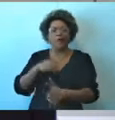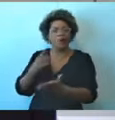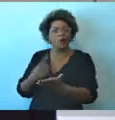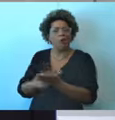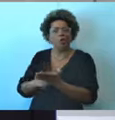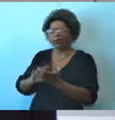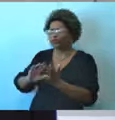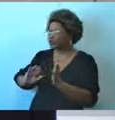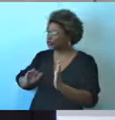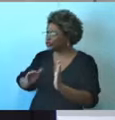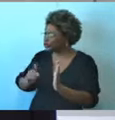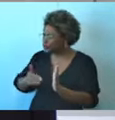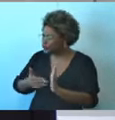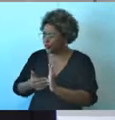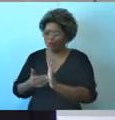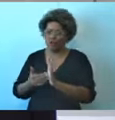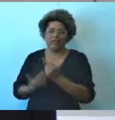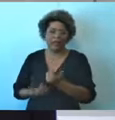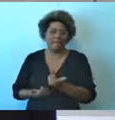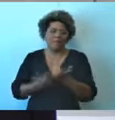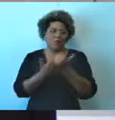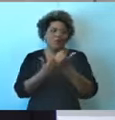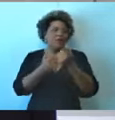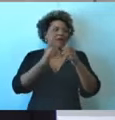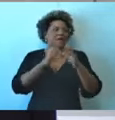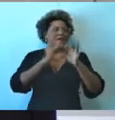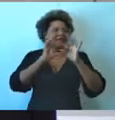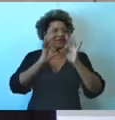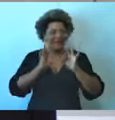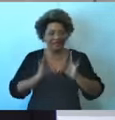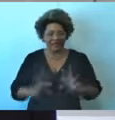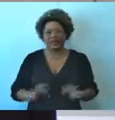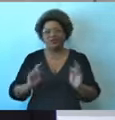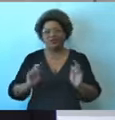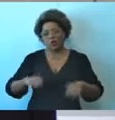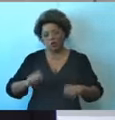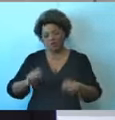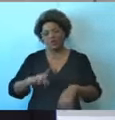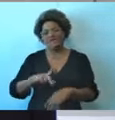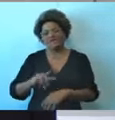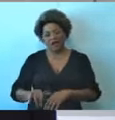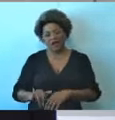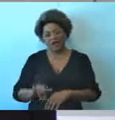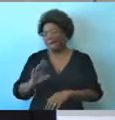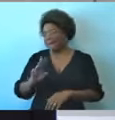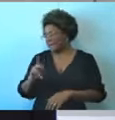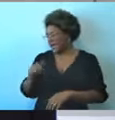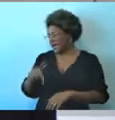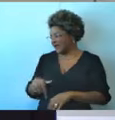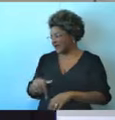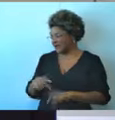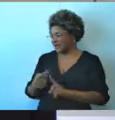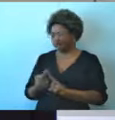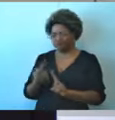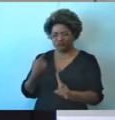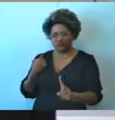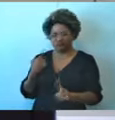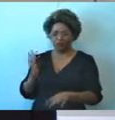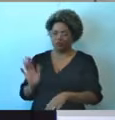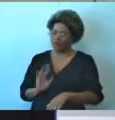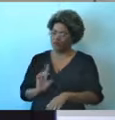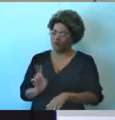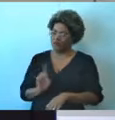e eu tenho certeza que a gente vai conseguir realmente não deixar Belo Horizonte ficar para trás. Então, essa Câmara Municipal,